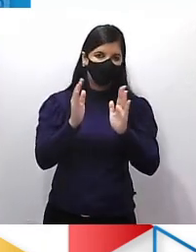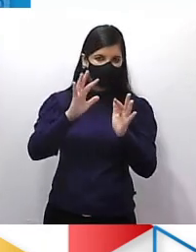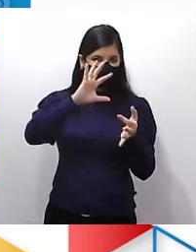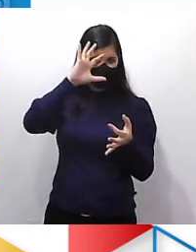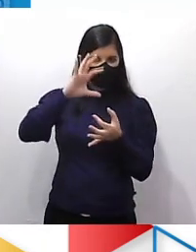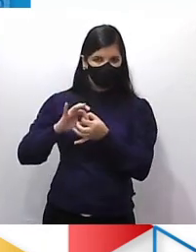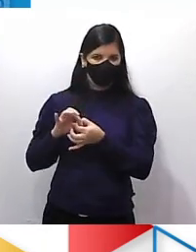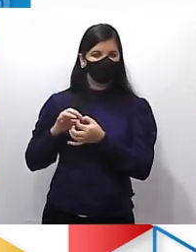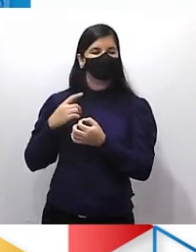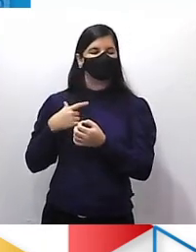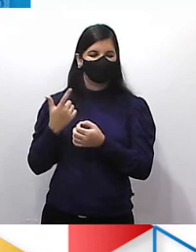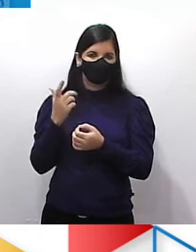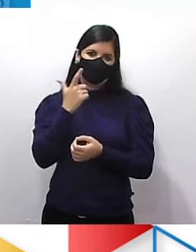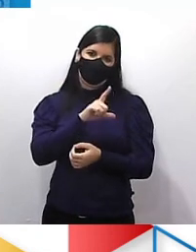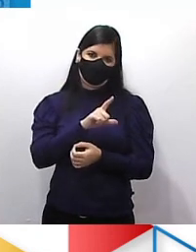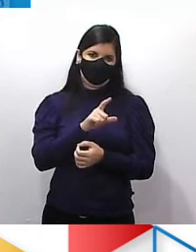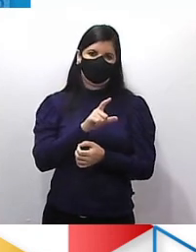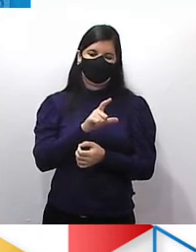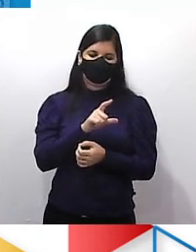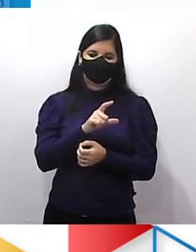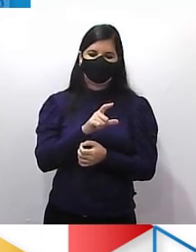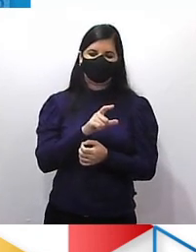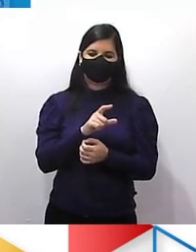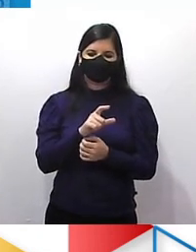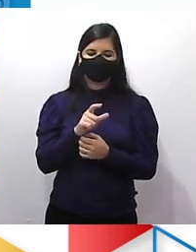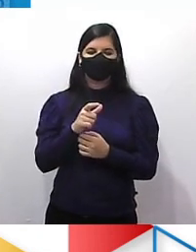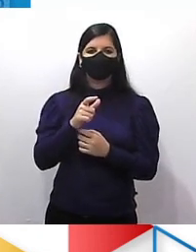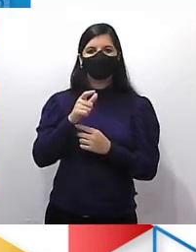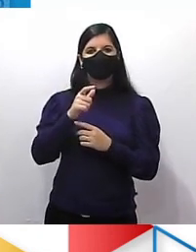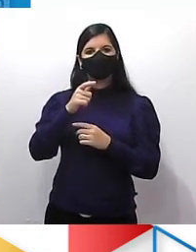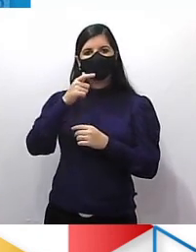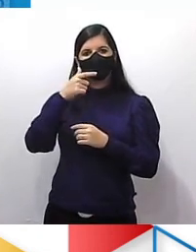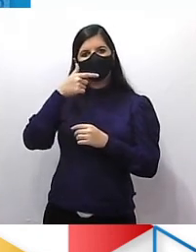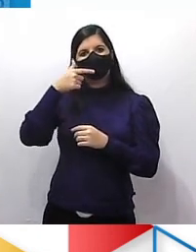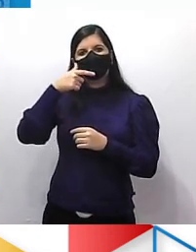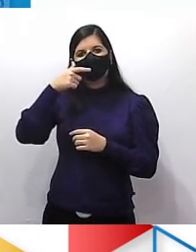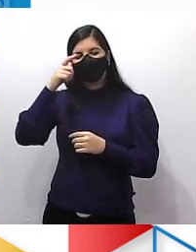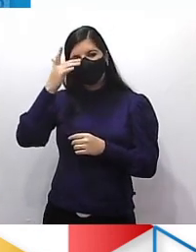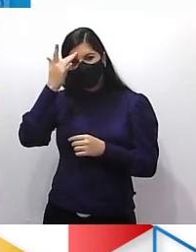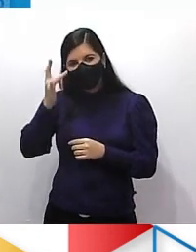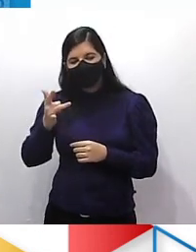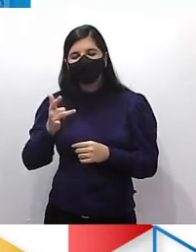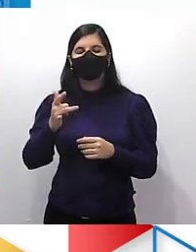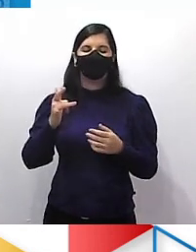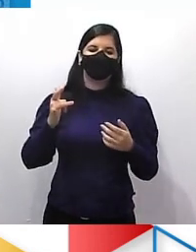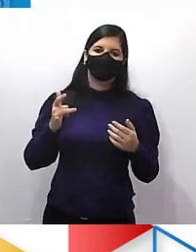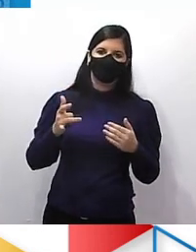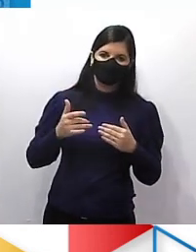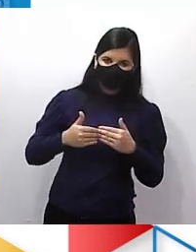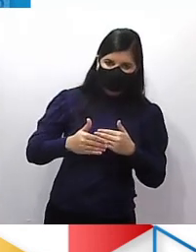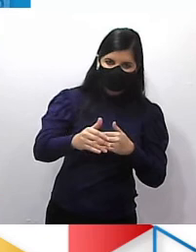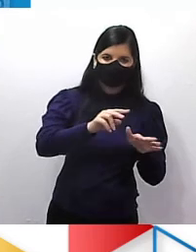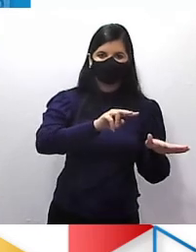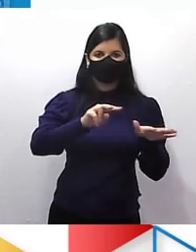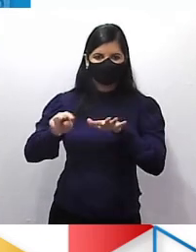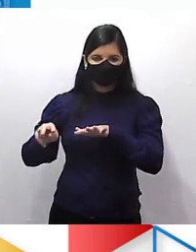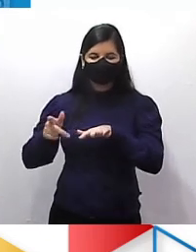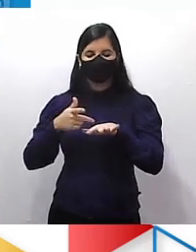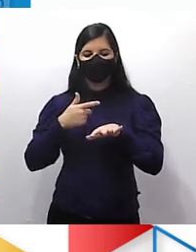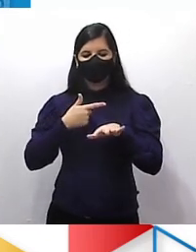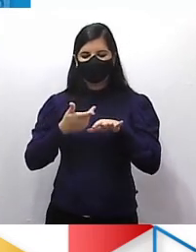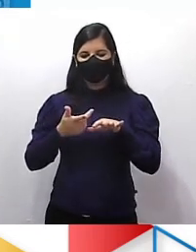que nós já vimos, né? Tonight, tomorrow, next week, next month e por aí